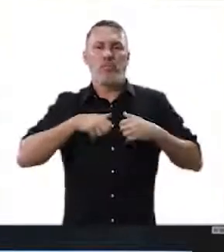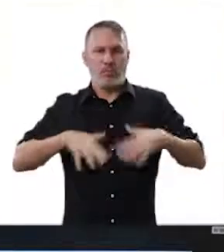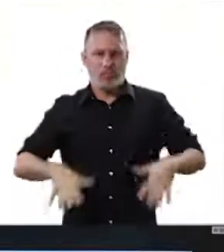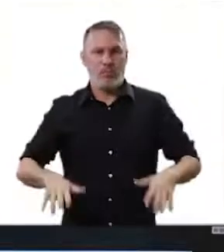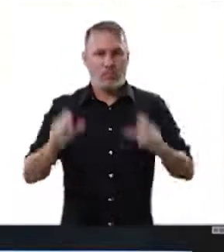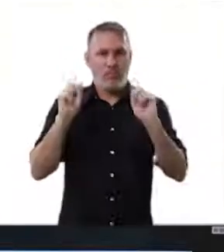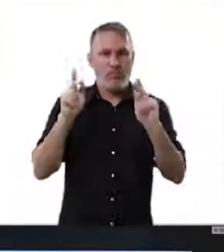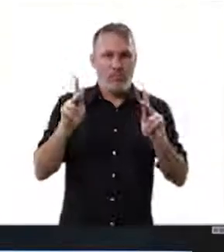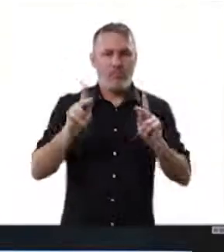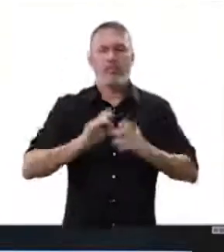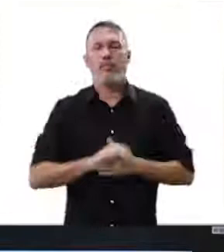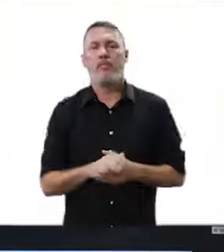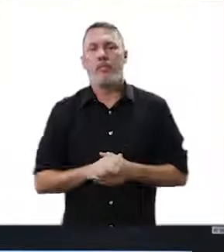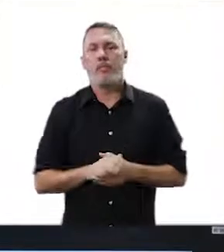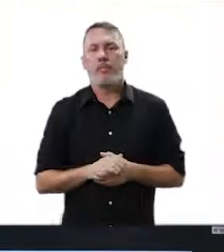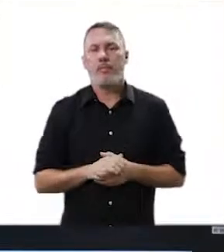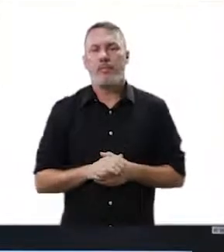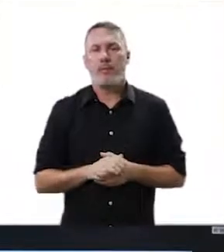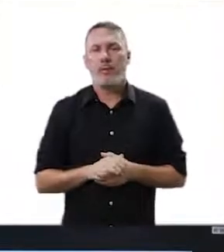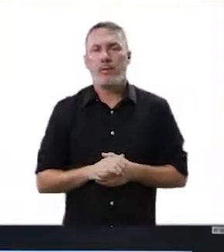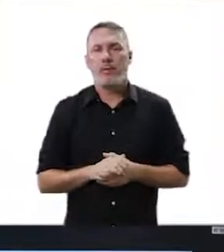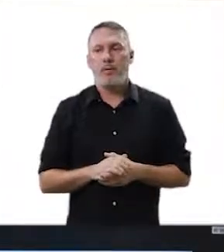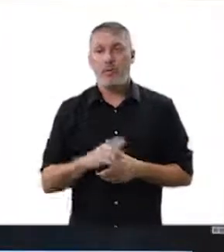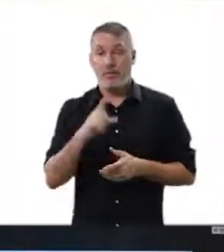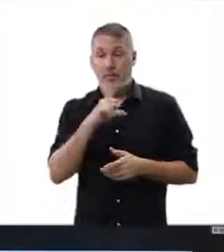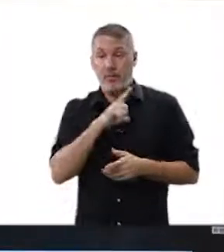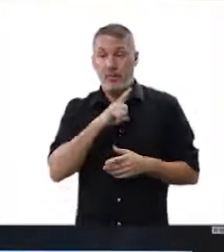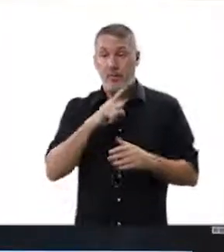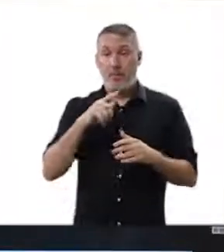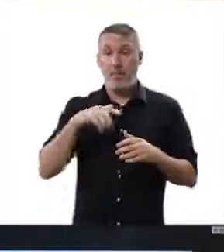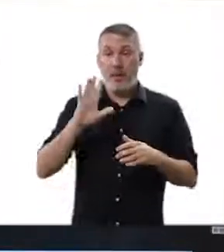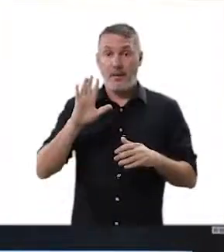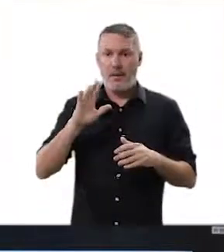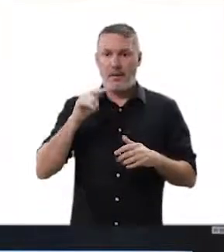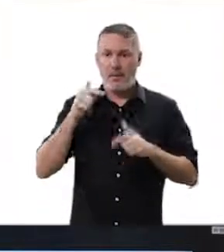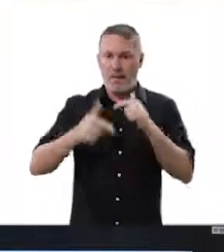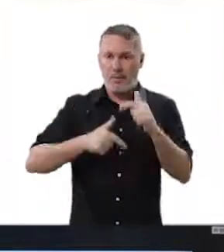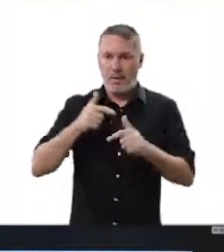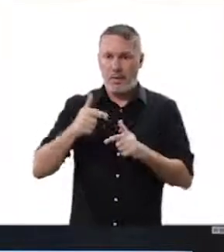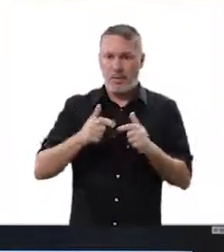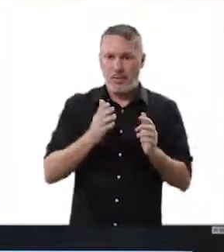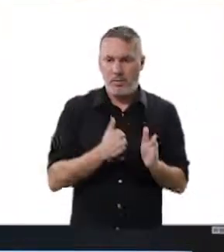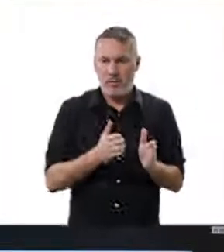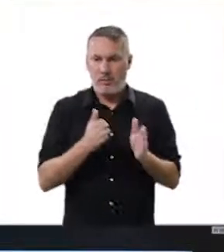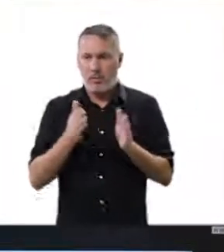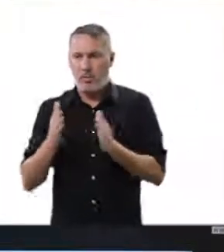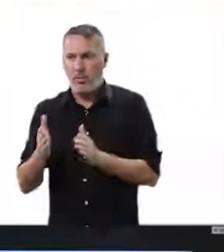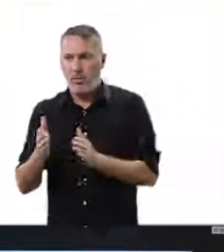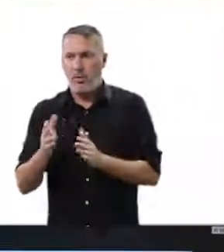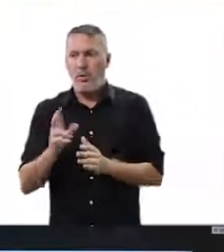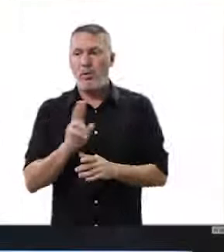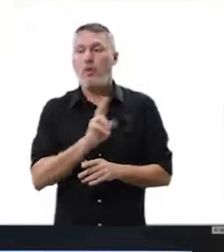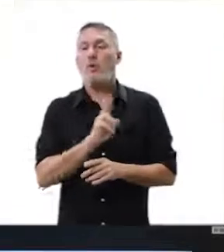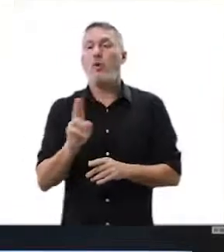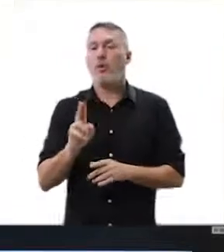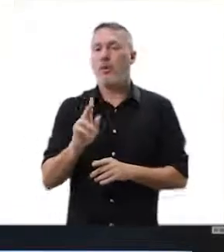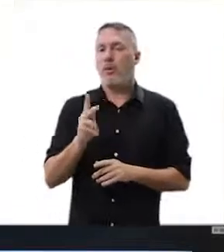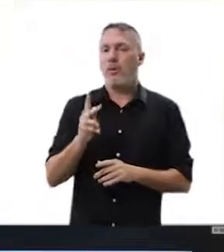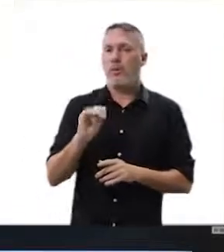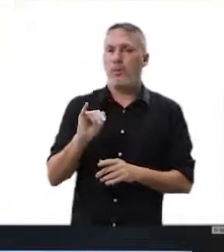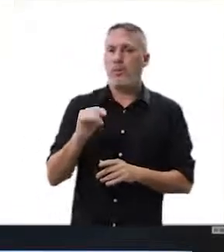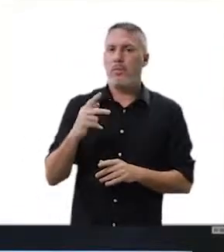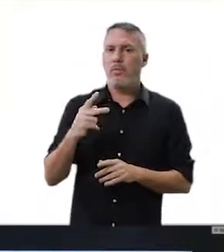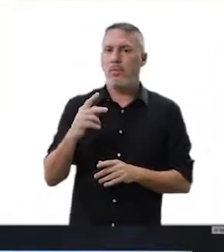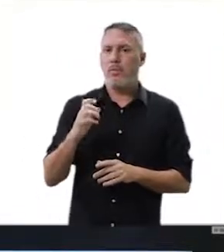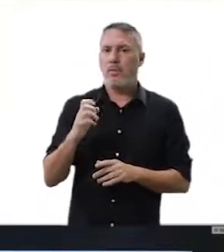hipertônico. Quando ele está menos concentrado, a gente vai chamar ele de hipotônico, beleza? Então